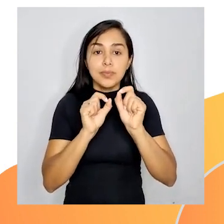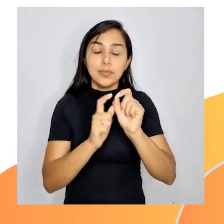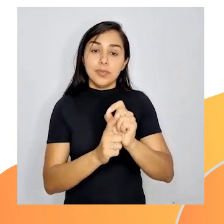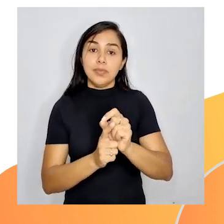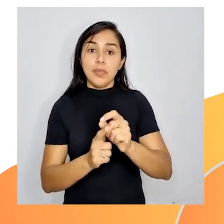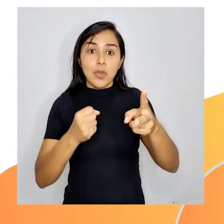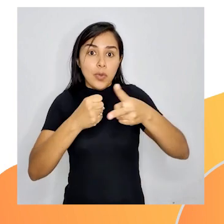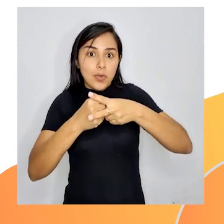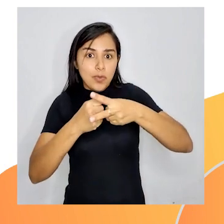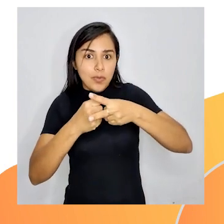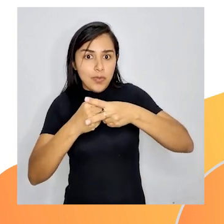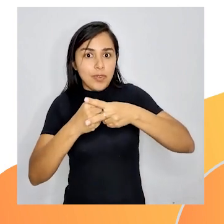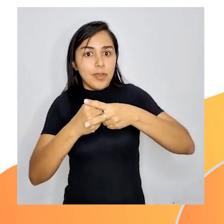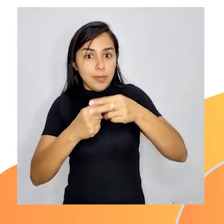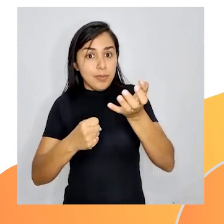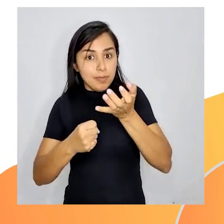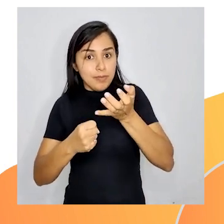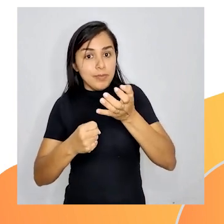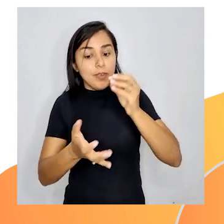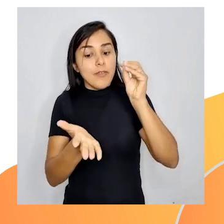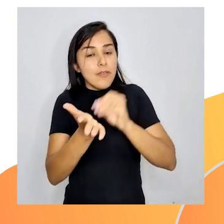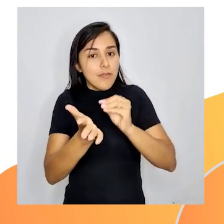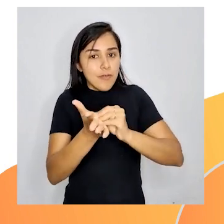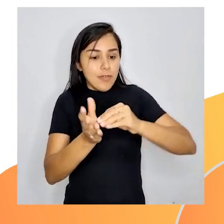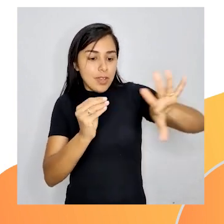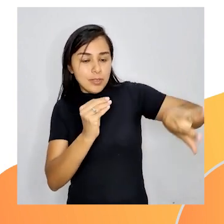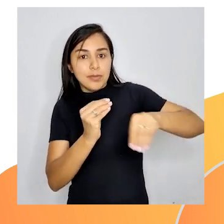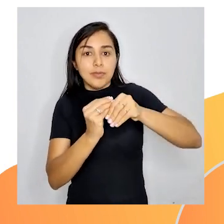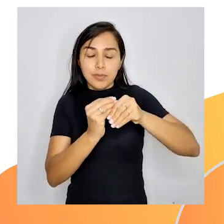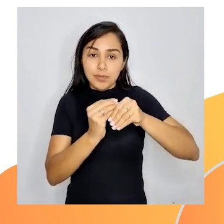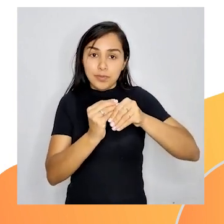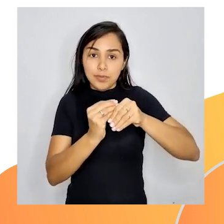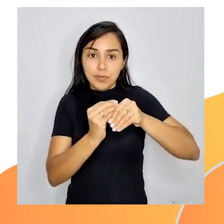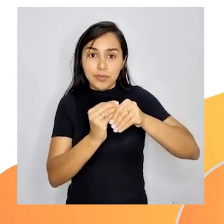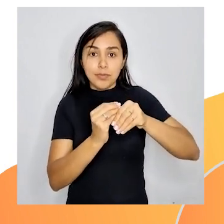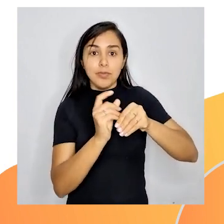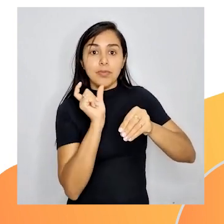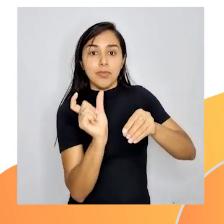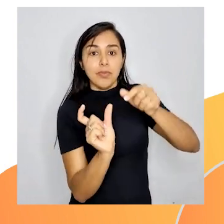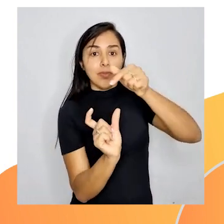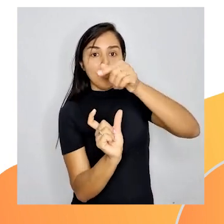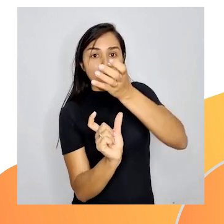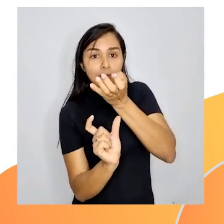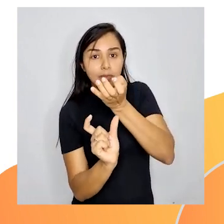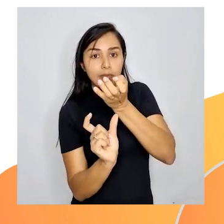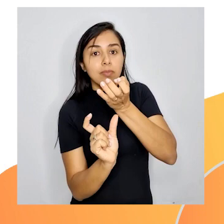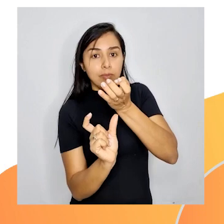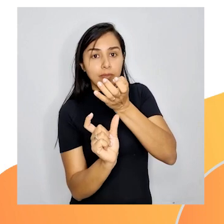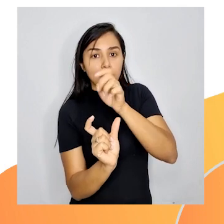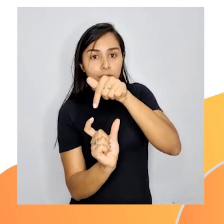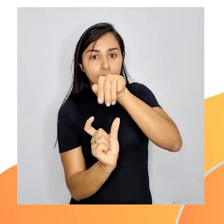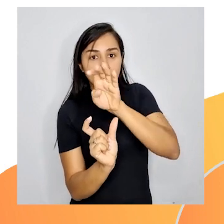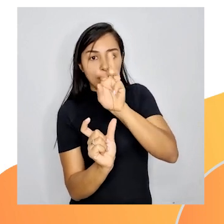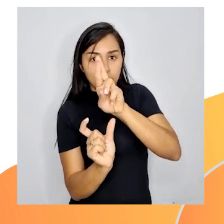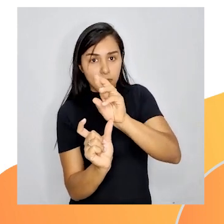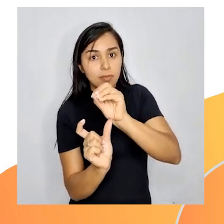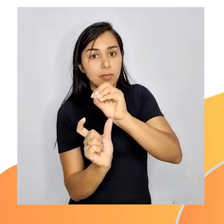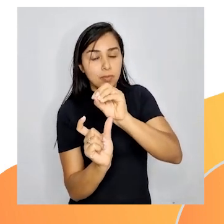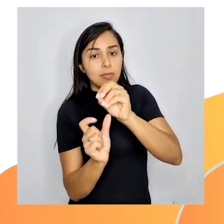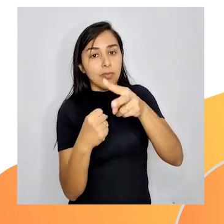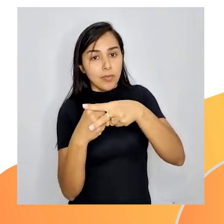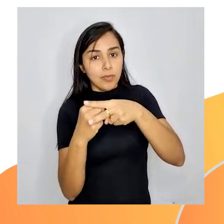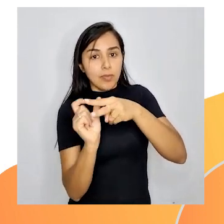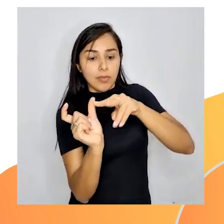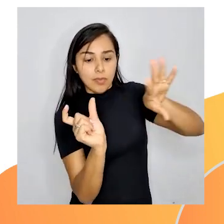está precisando de um complemento. Qual é o nome do complemento verbal? Ele é chamado de